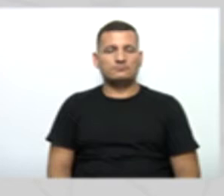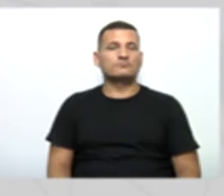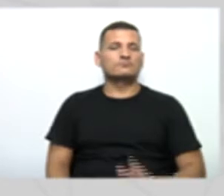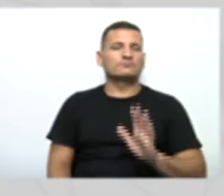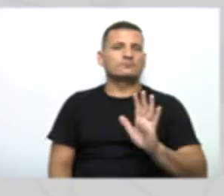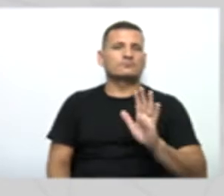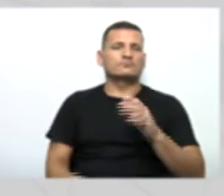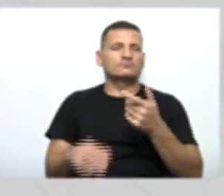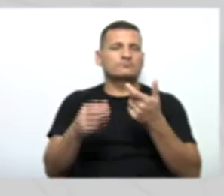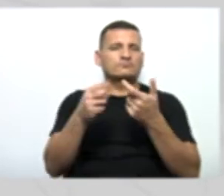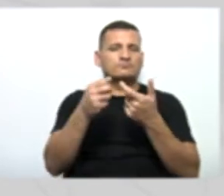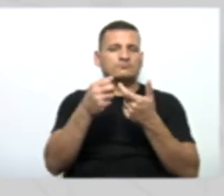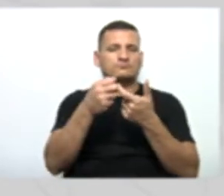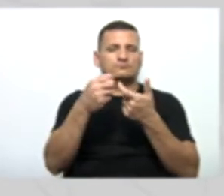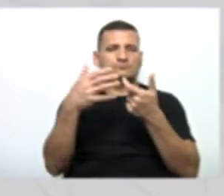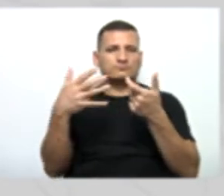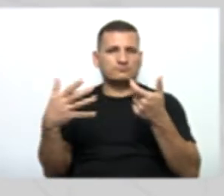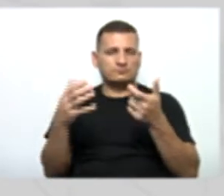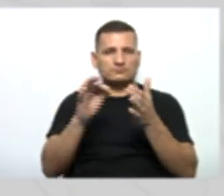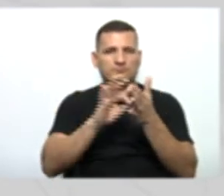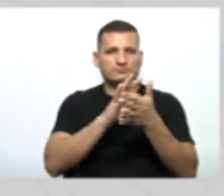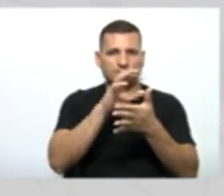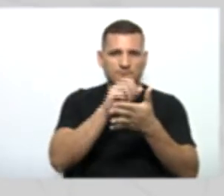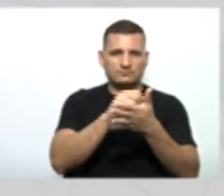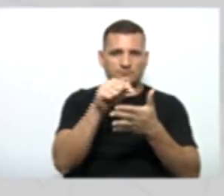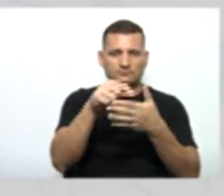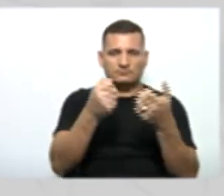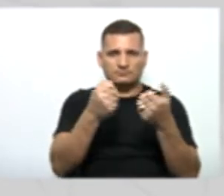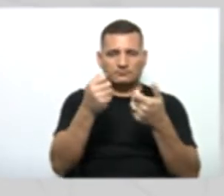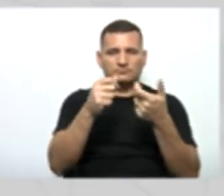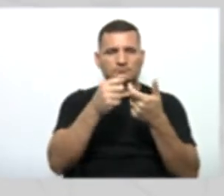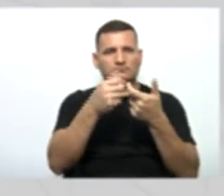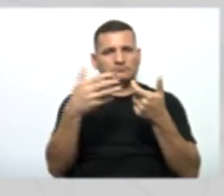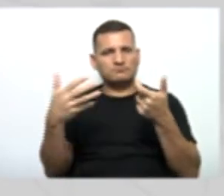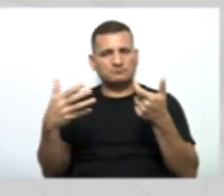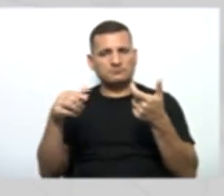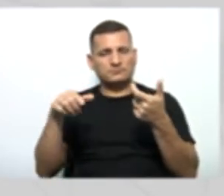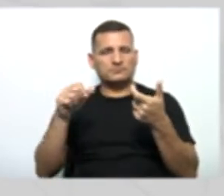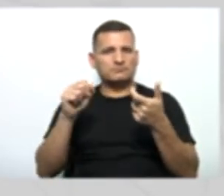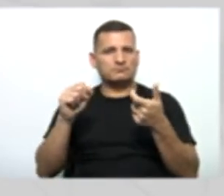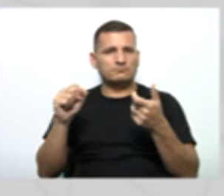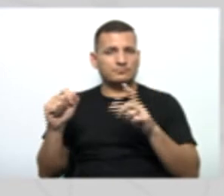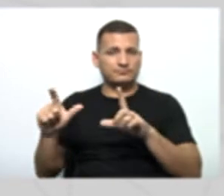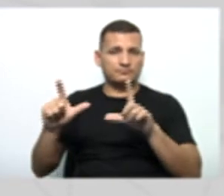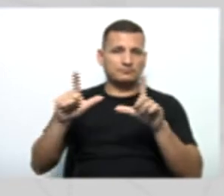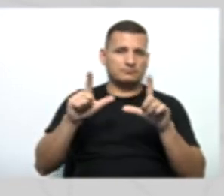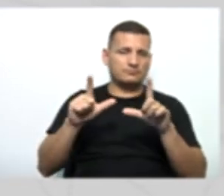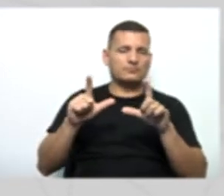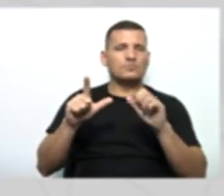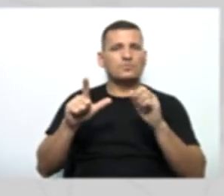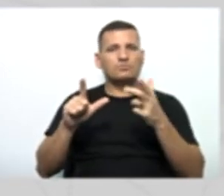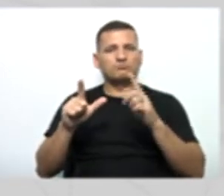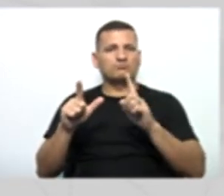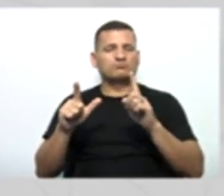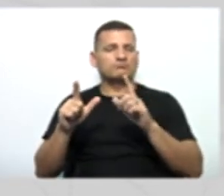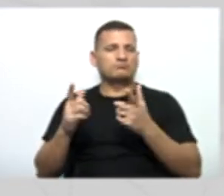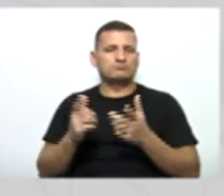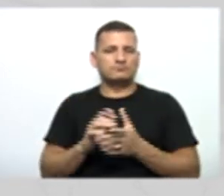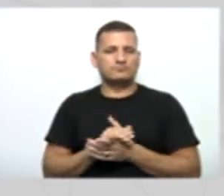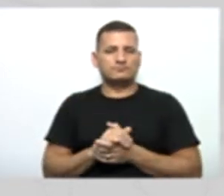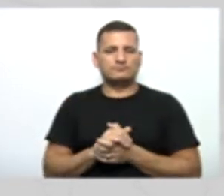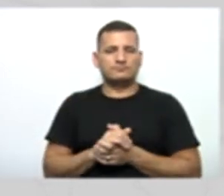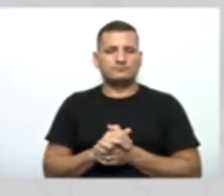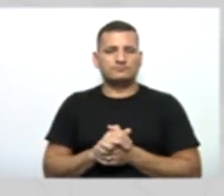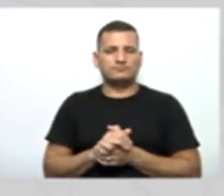vai poder ser executado ou não, certo? Por exemplo, se eu